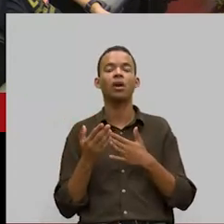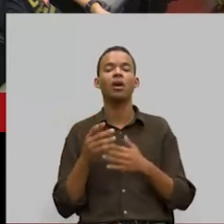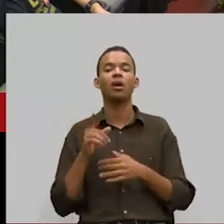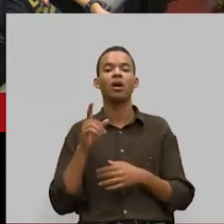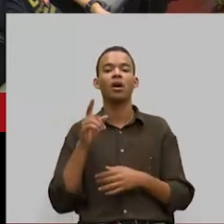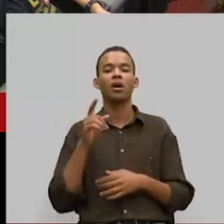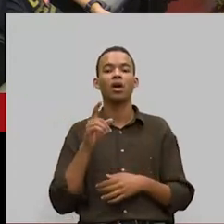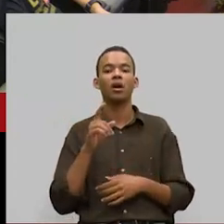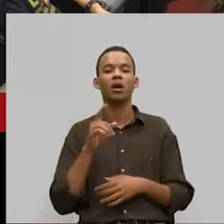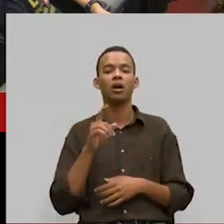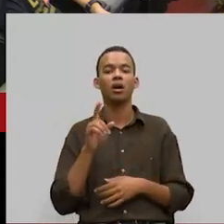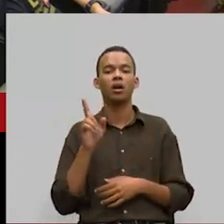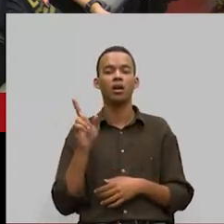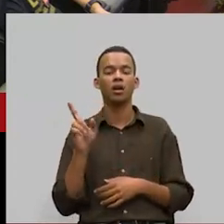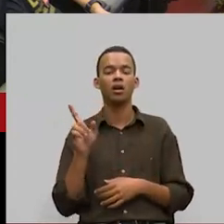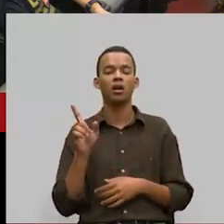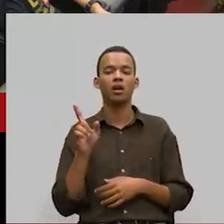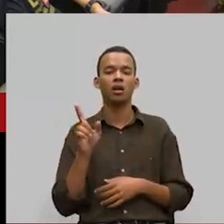professor de agroecologia